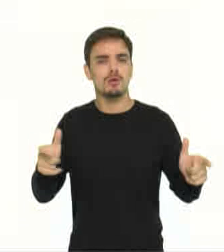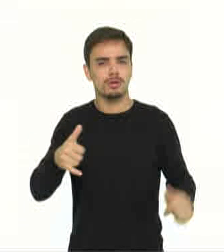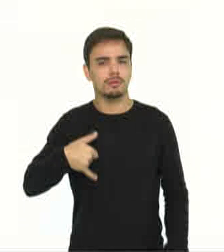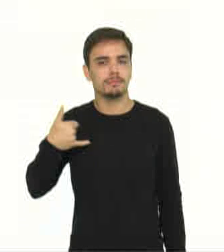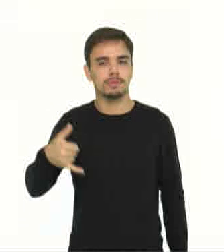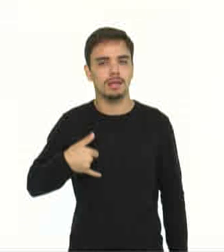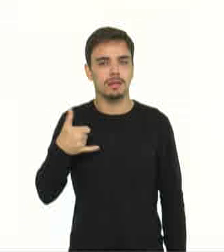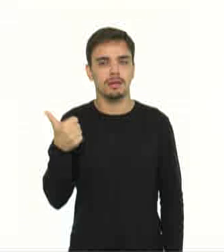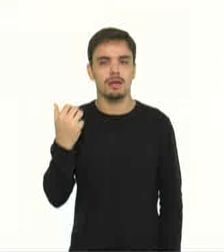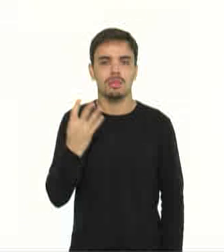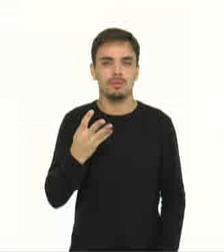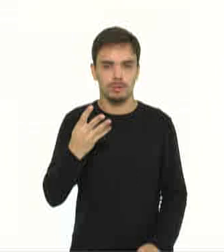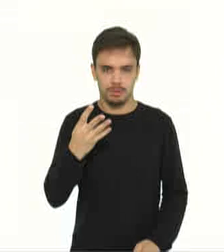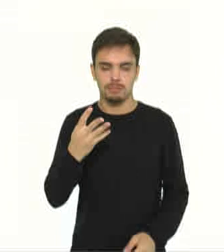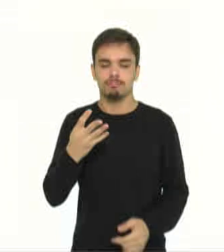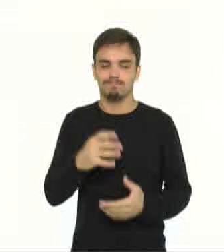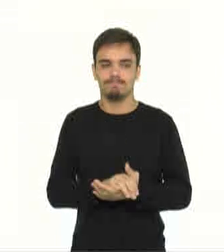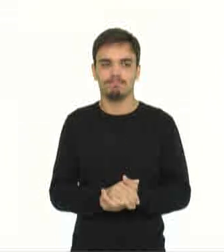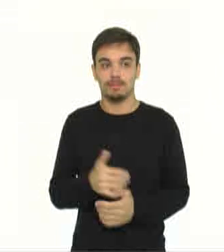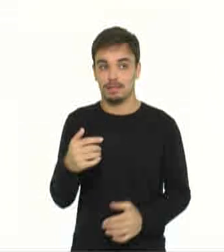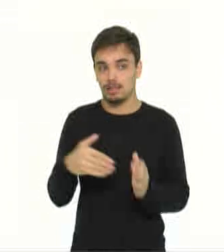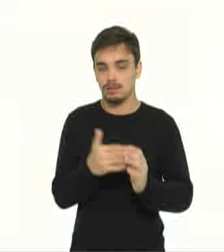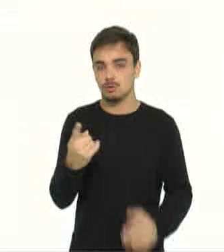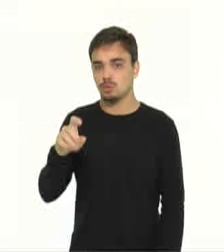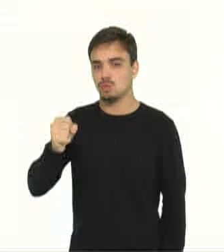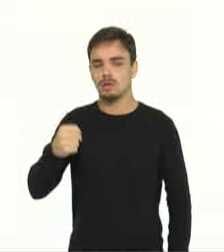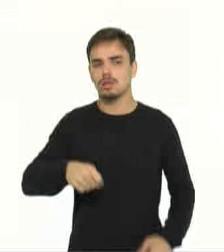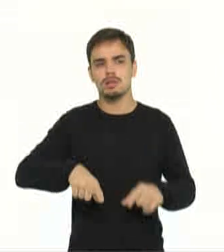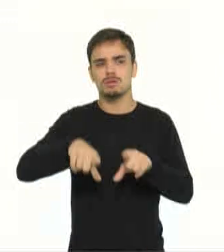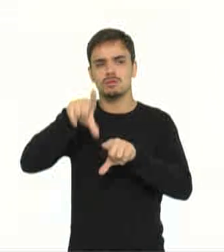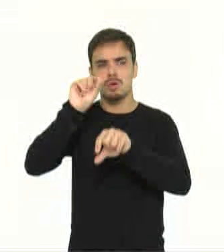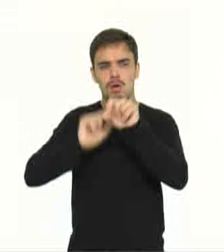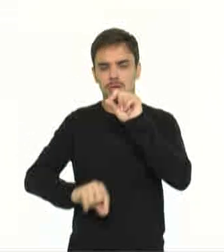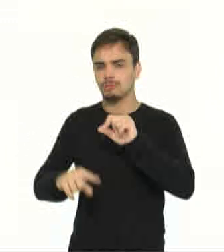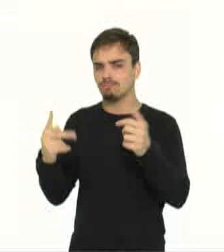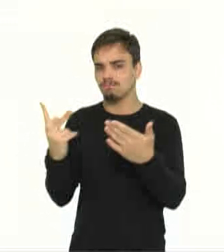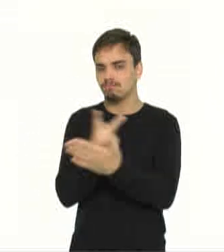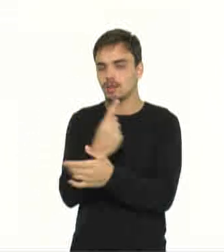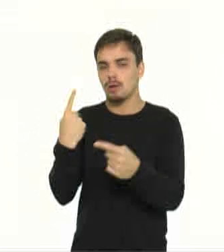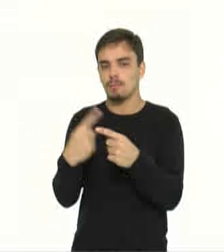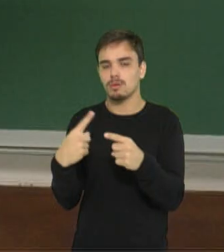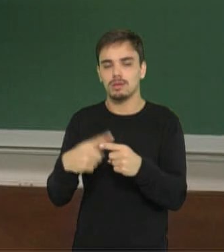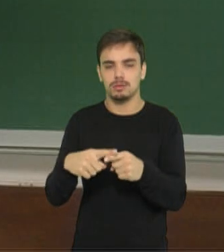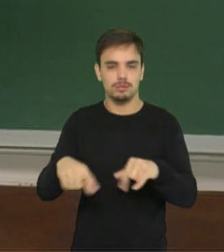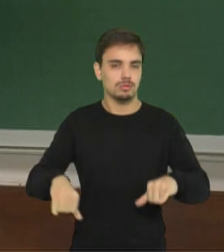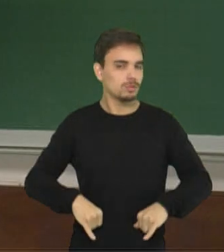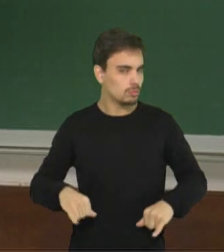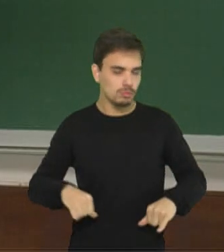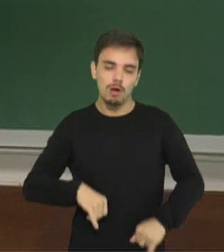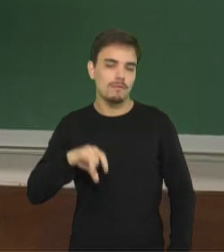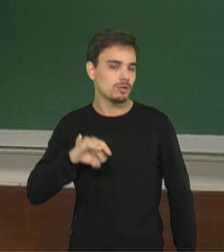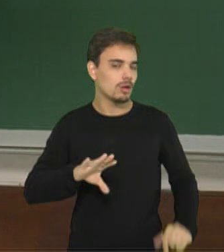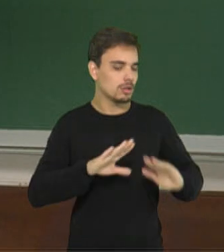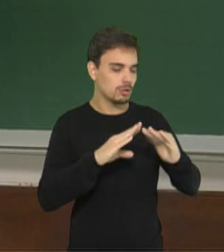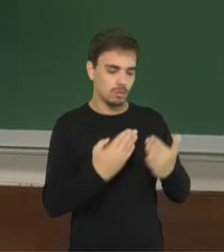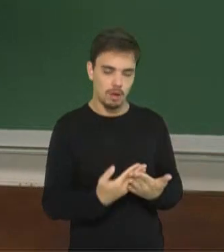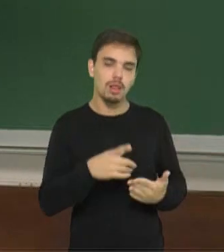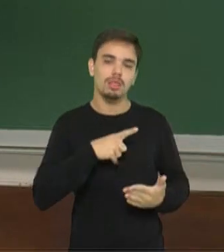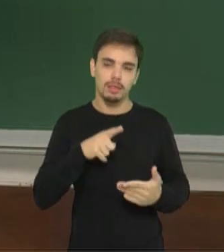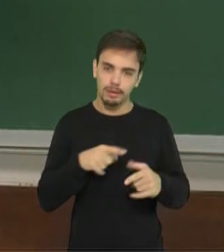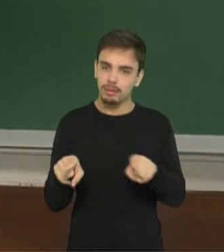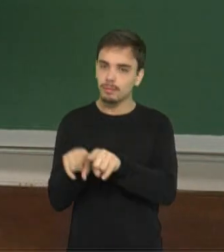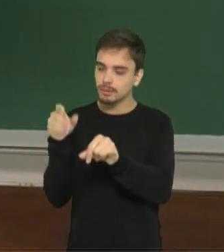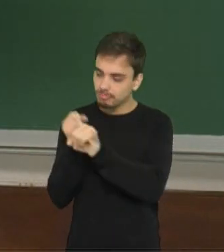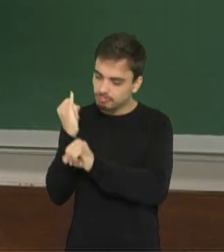de 14 a 18 anos. As outras questões não estão corretas, né? Porque as crianças não sofrem bullying só na escola, mas também